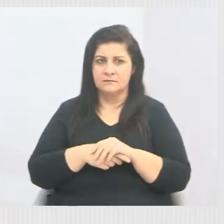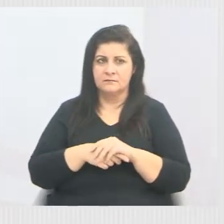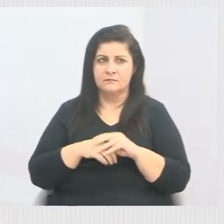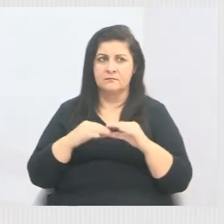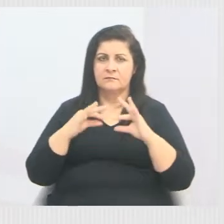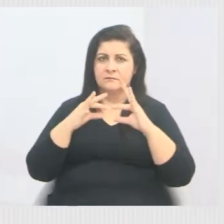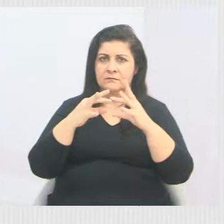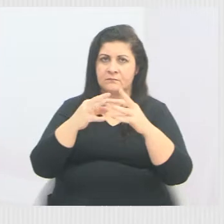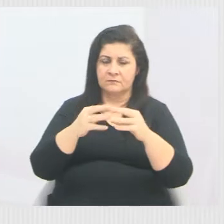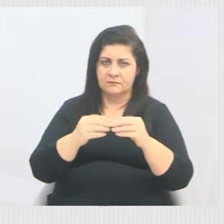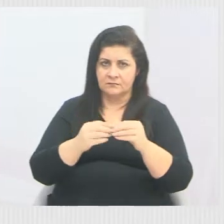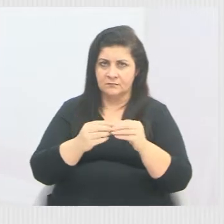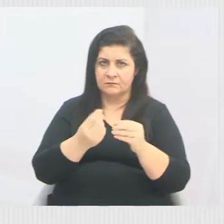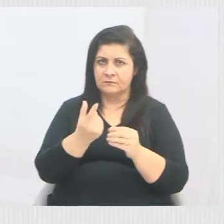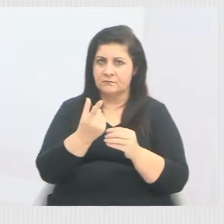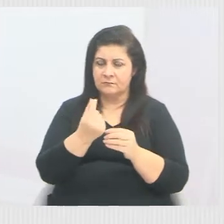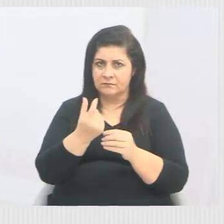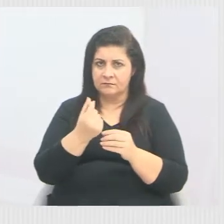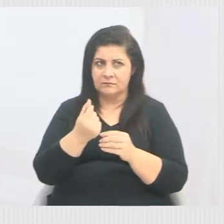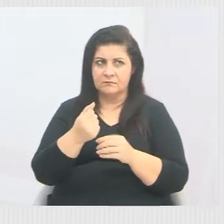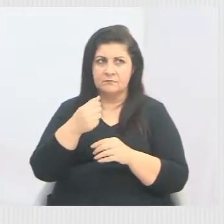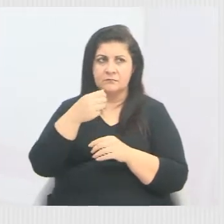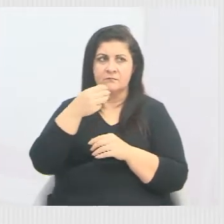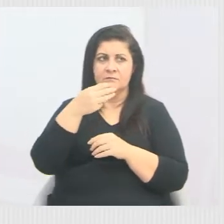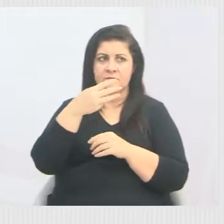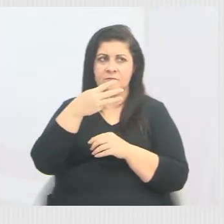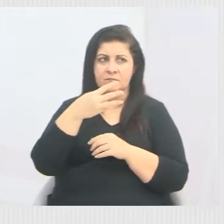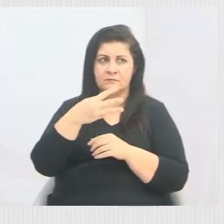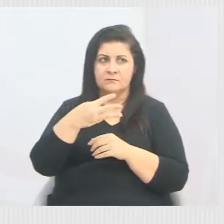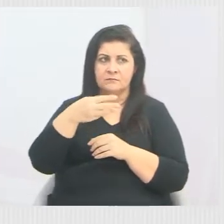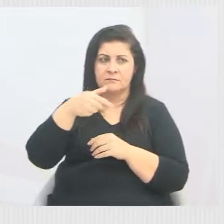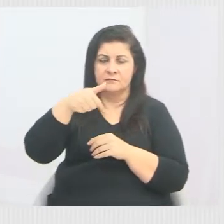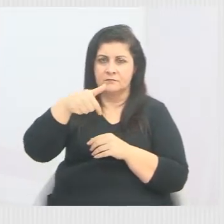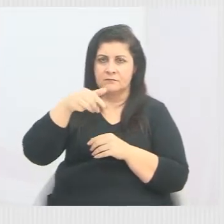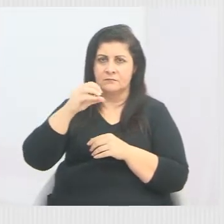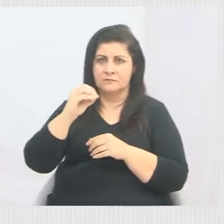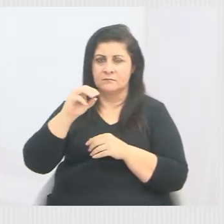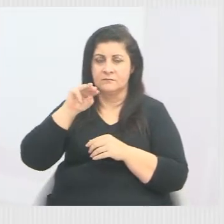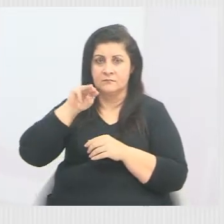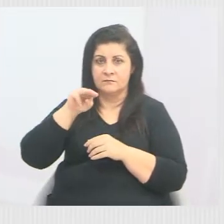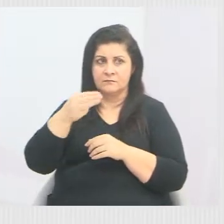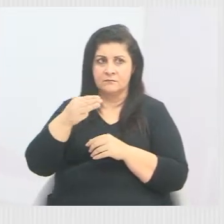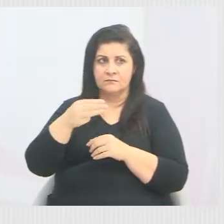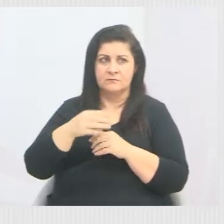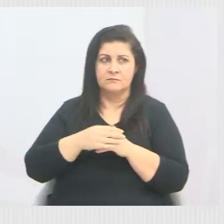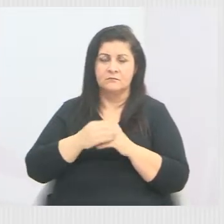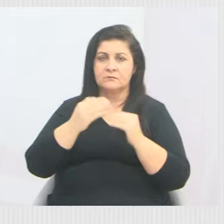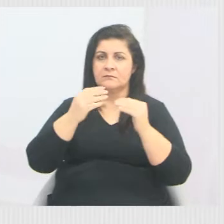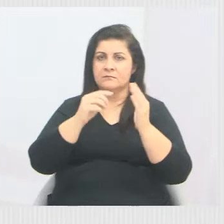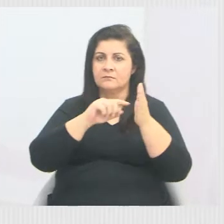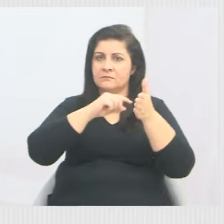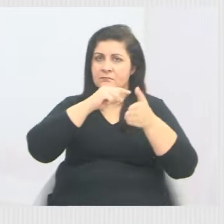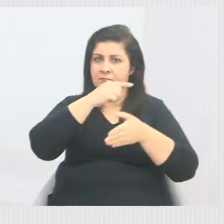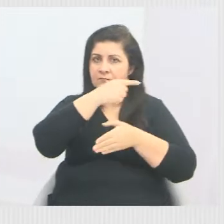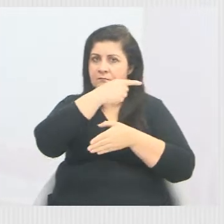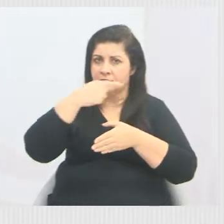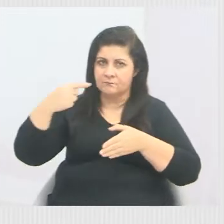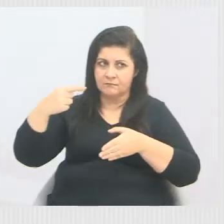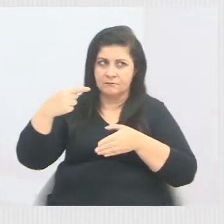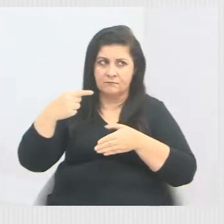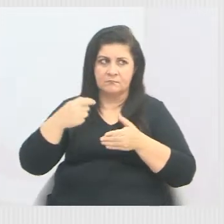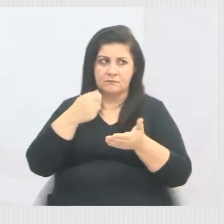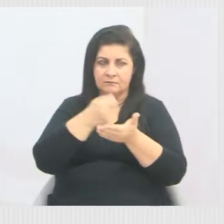né, 370 milhões, 317 mil, deduzimos, né, as despesas pagas de 246